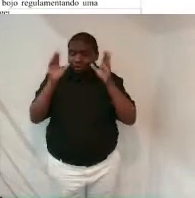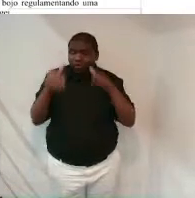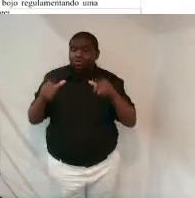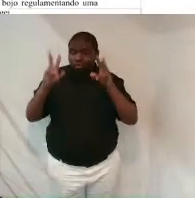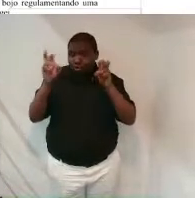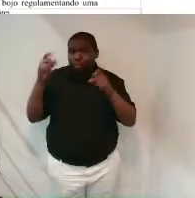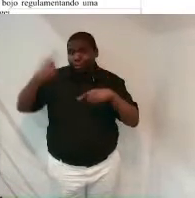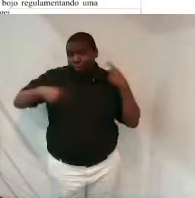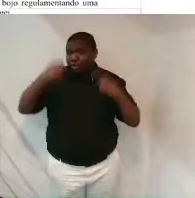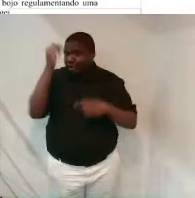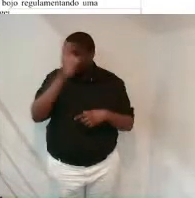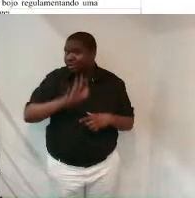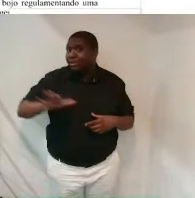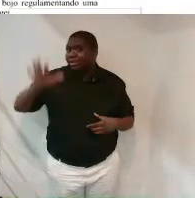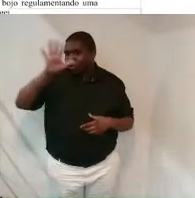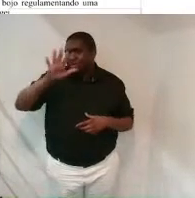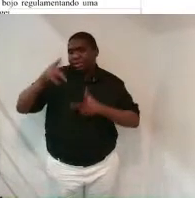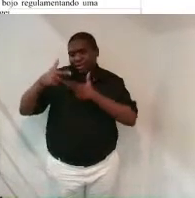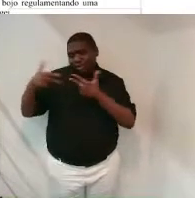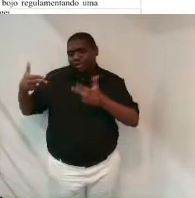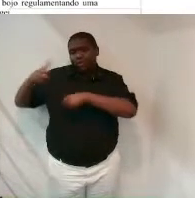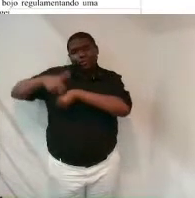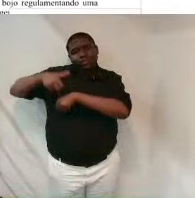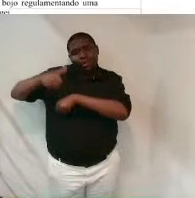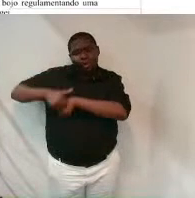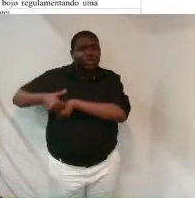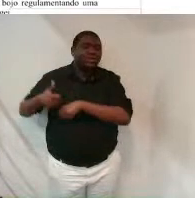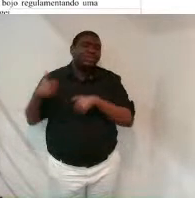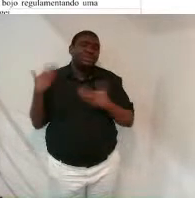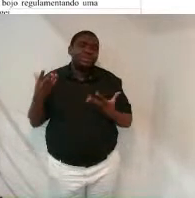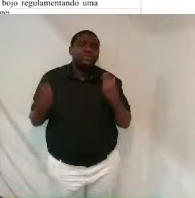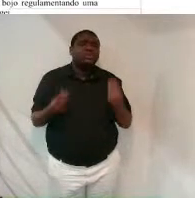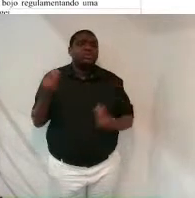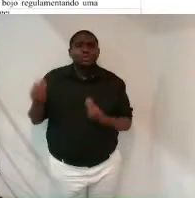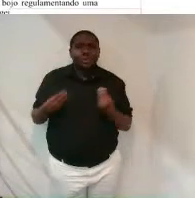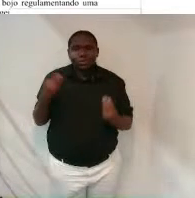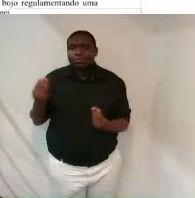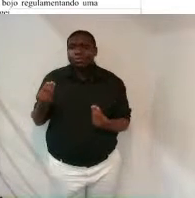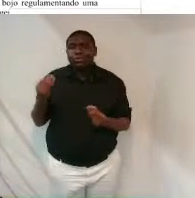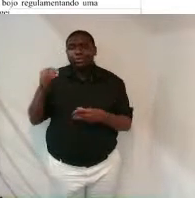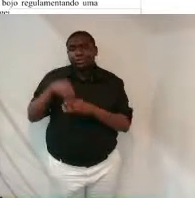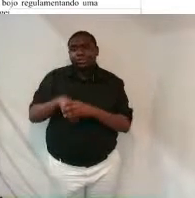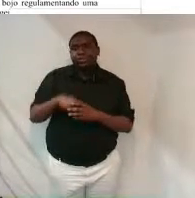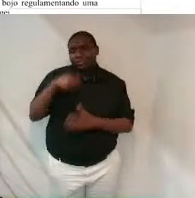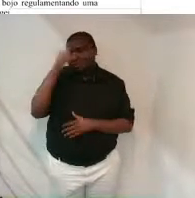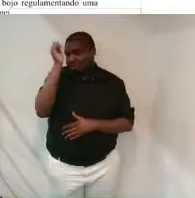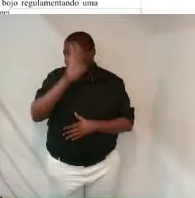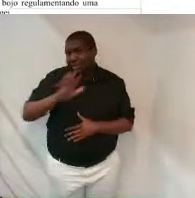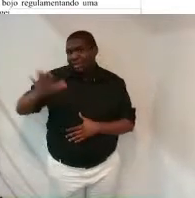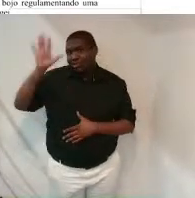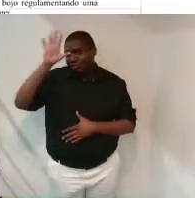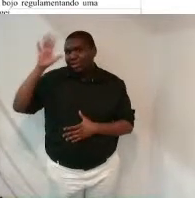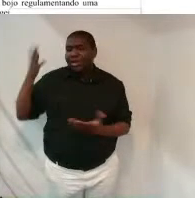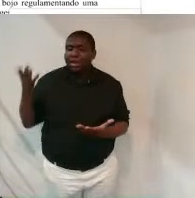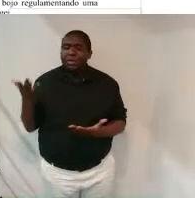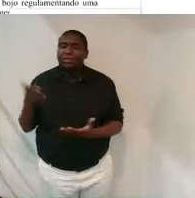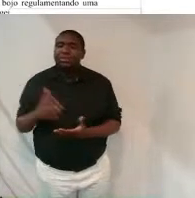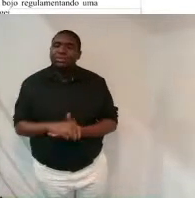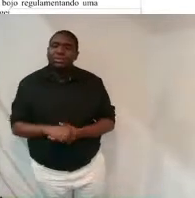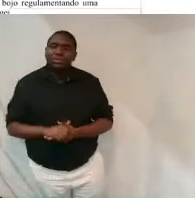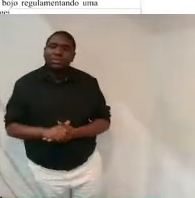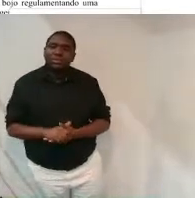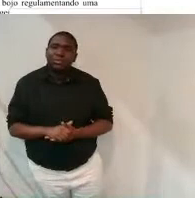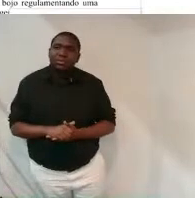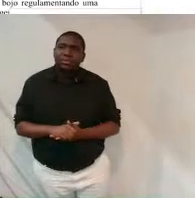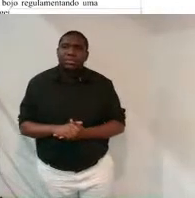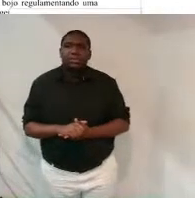né? Primeiro, o condicionamento que as entidades gestoras sejam de âmbito nacional, né? E isso,